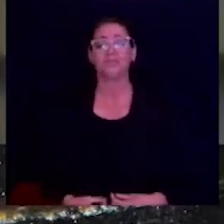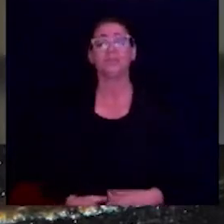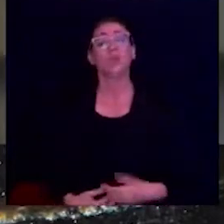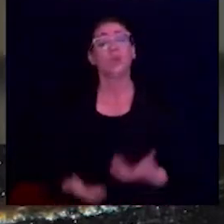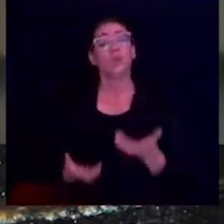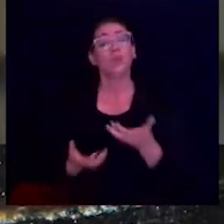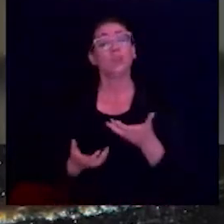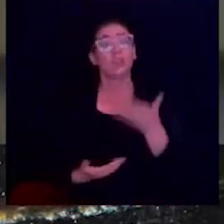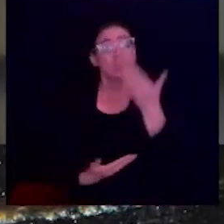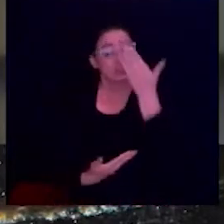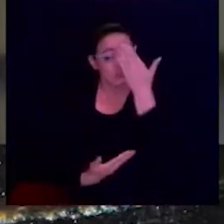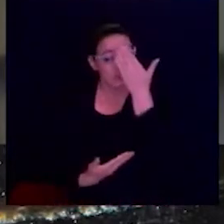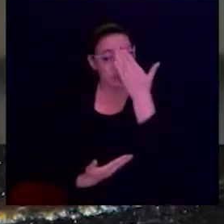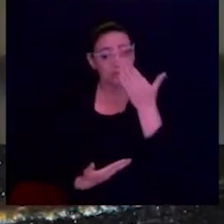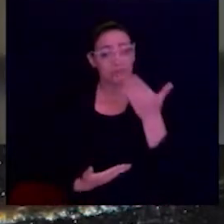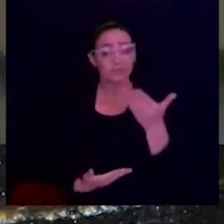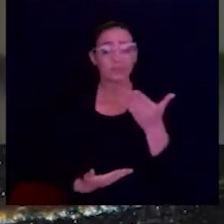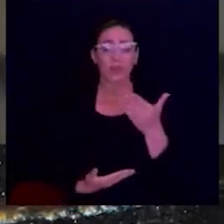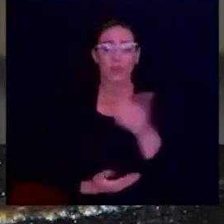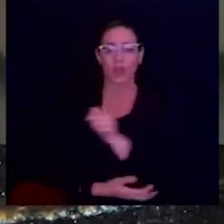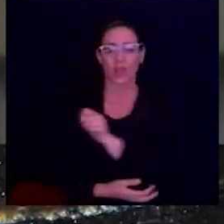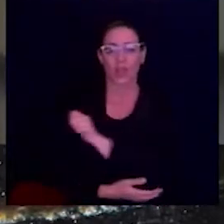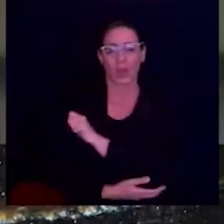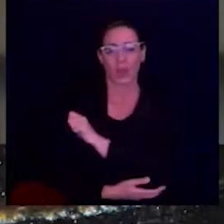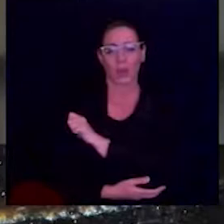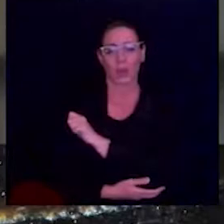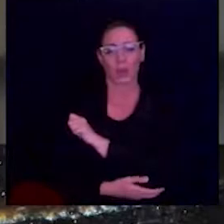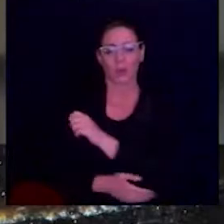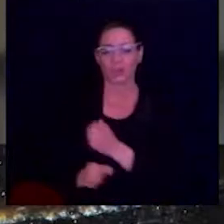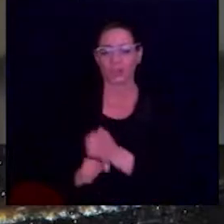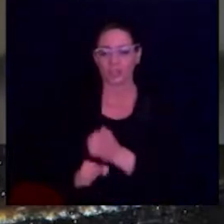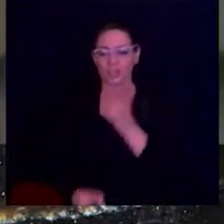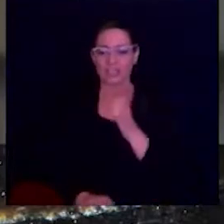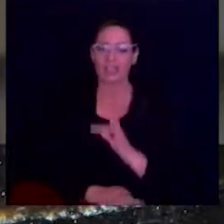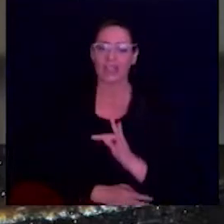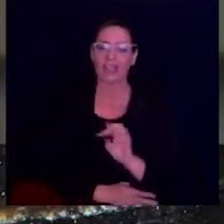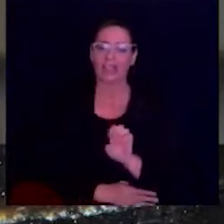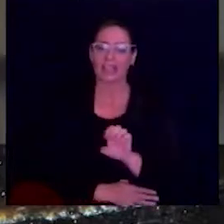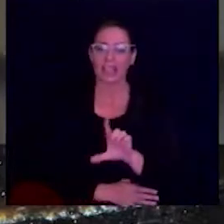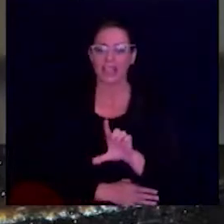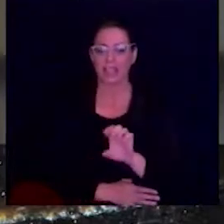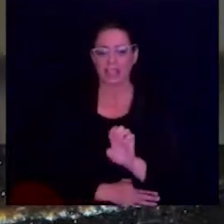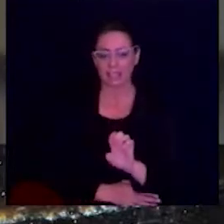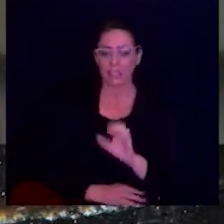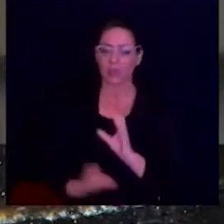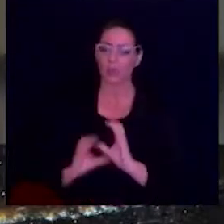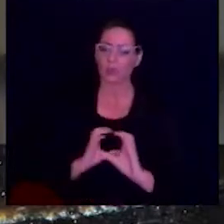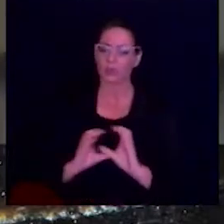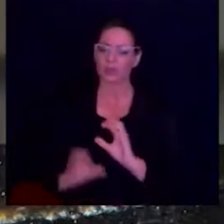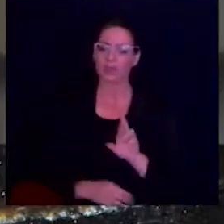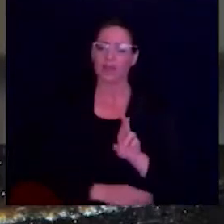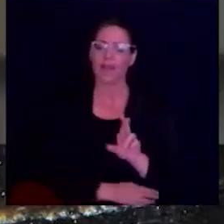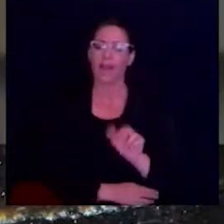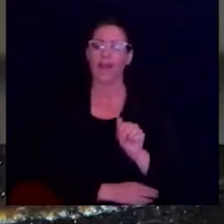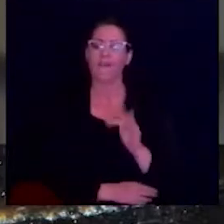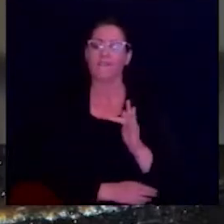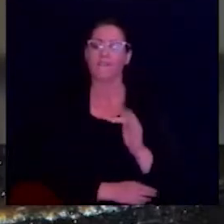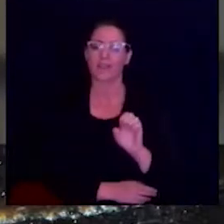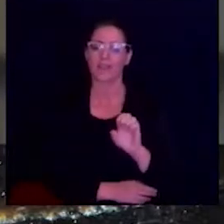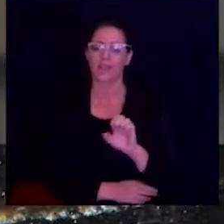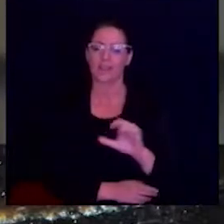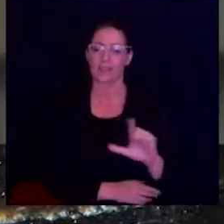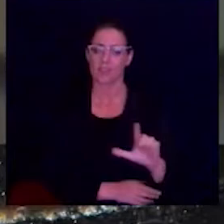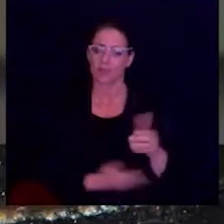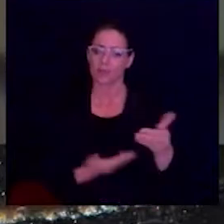Gostaria de agradecer ao formando de Engenharia de Telecomunicações, Rafael Cristiano Bartz, pela